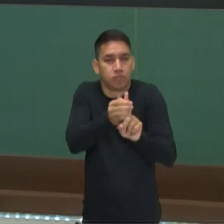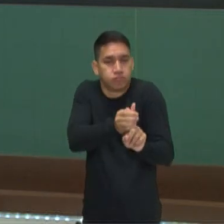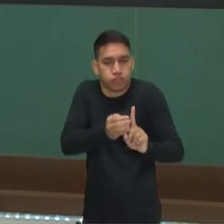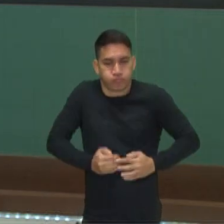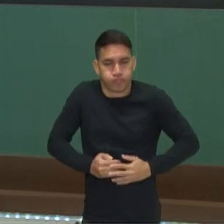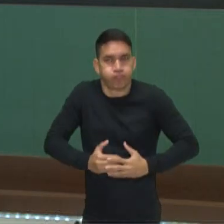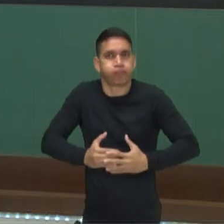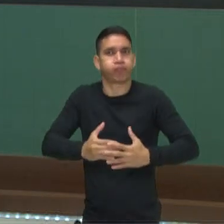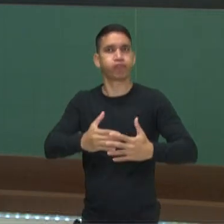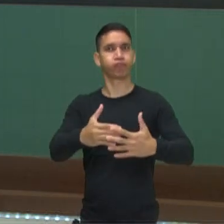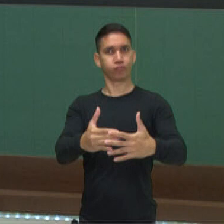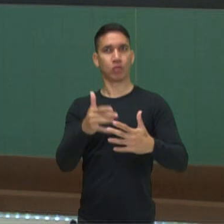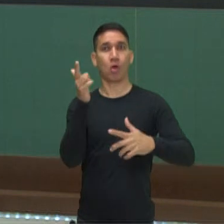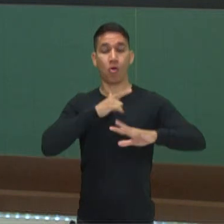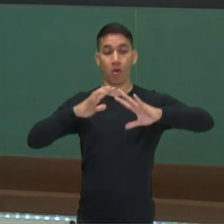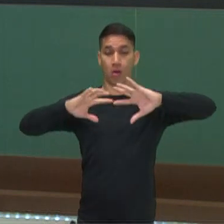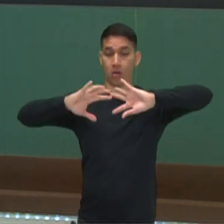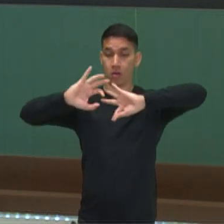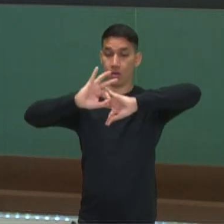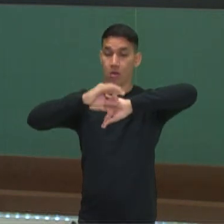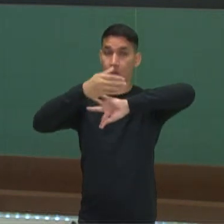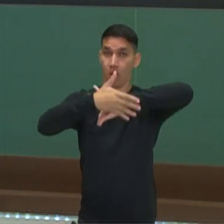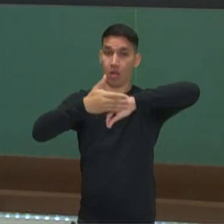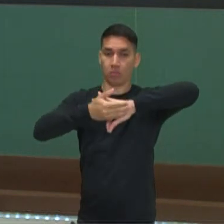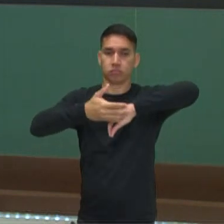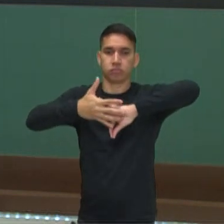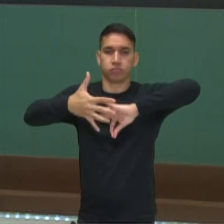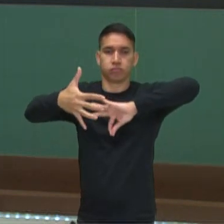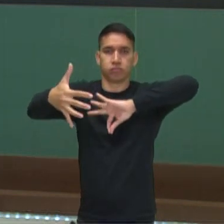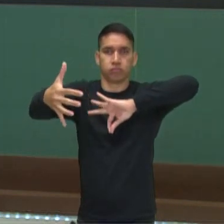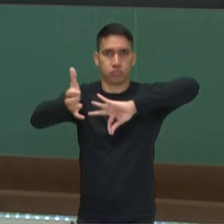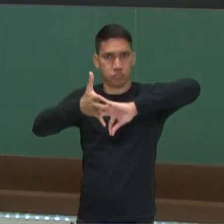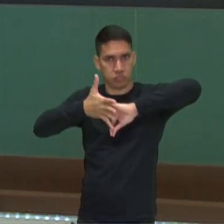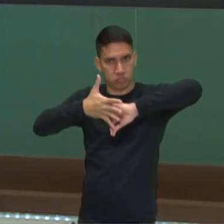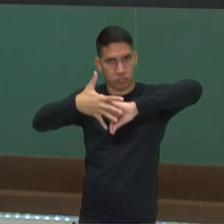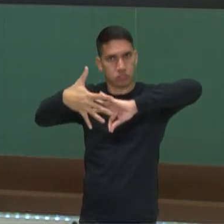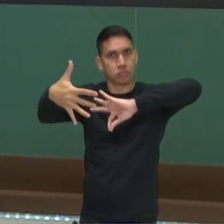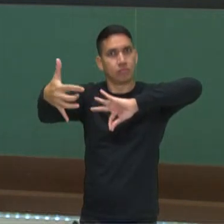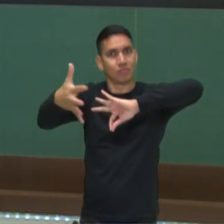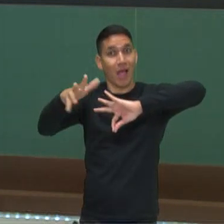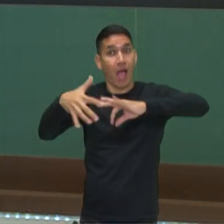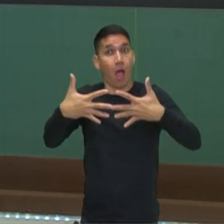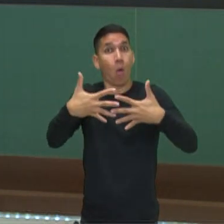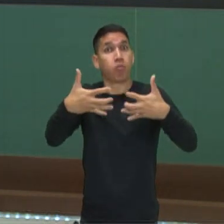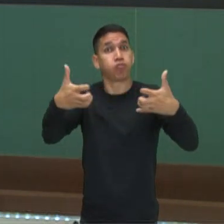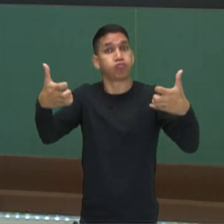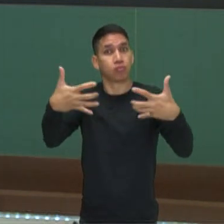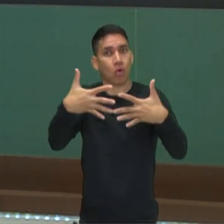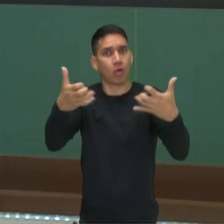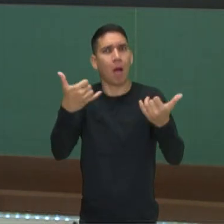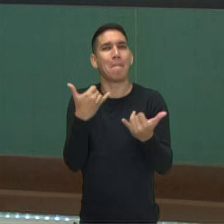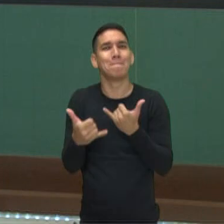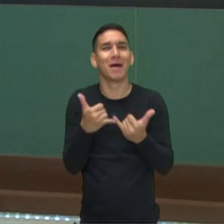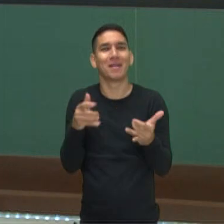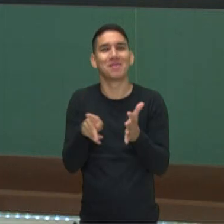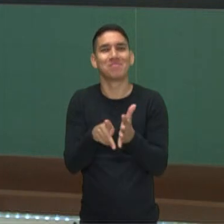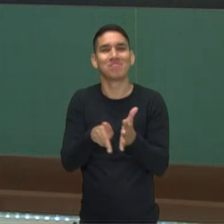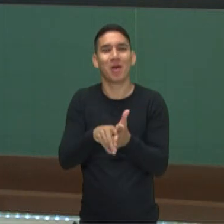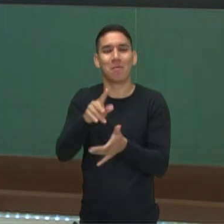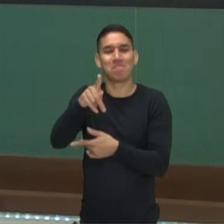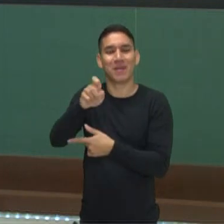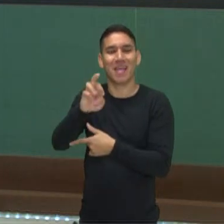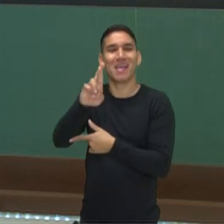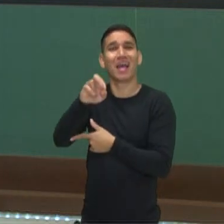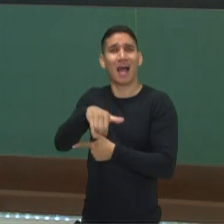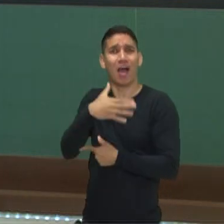aumentar de tamanho, a sua forma também pode se modificar um pouco. Ele tem um formato mais ou menos de uma pera, tá?